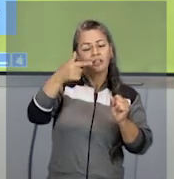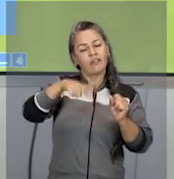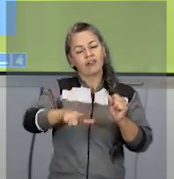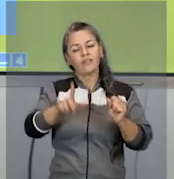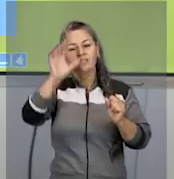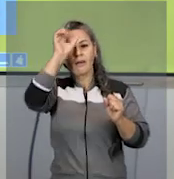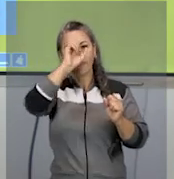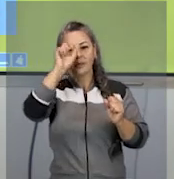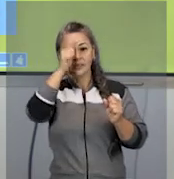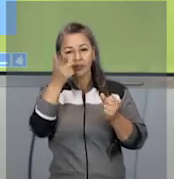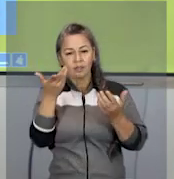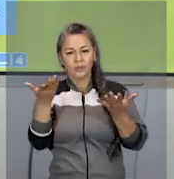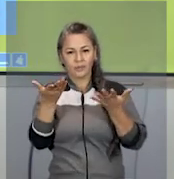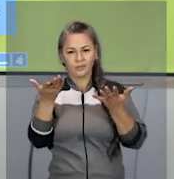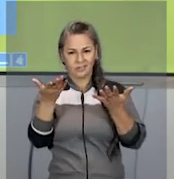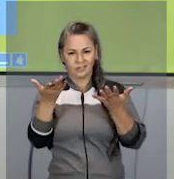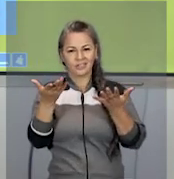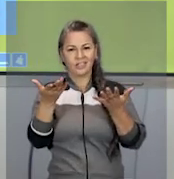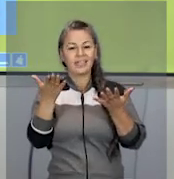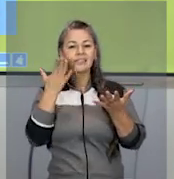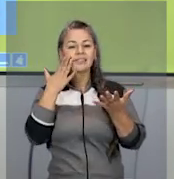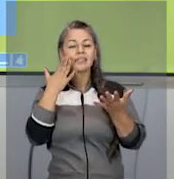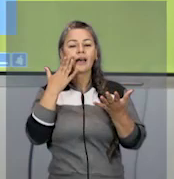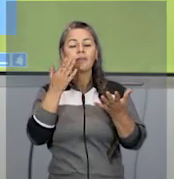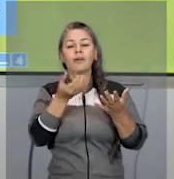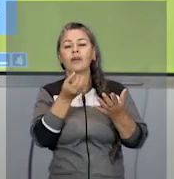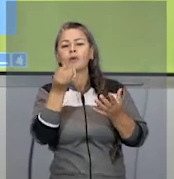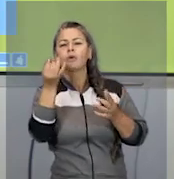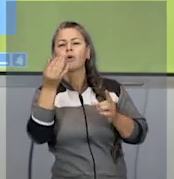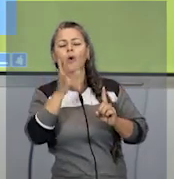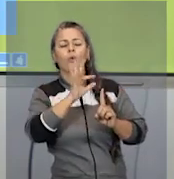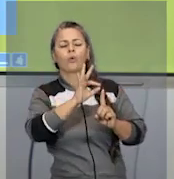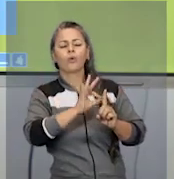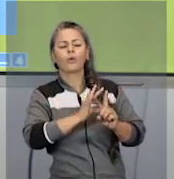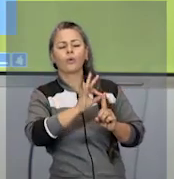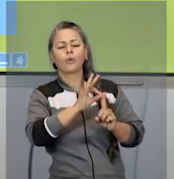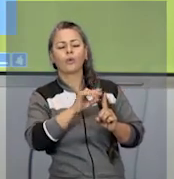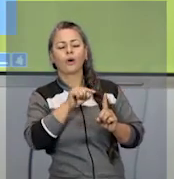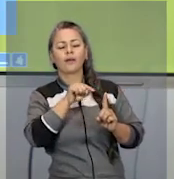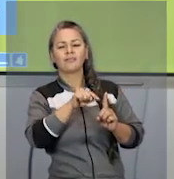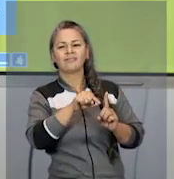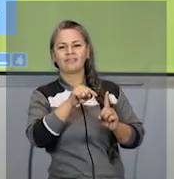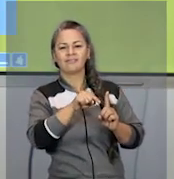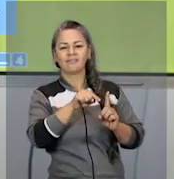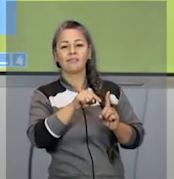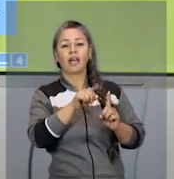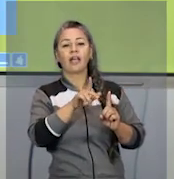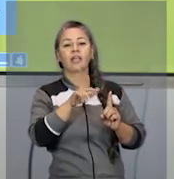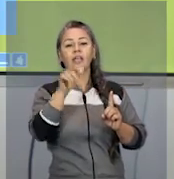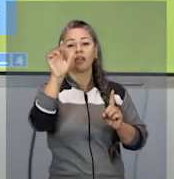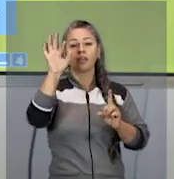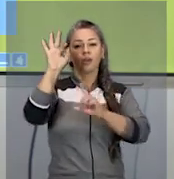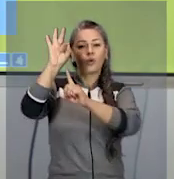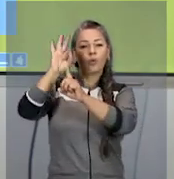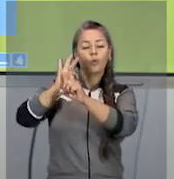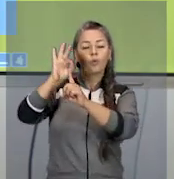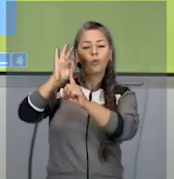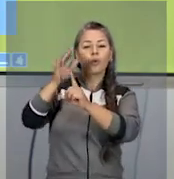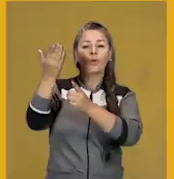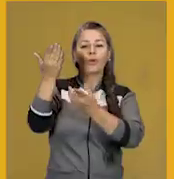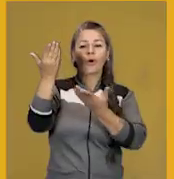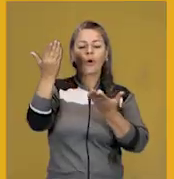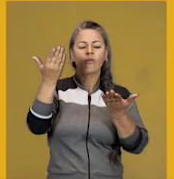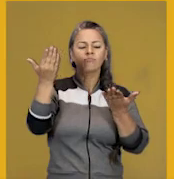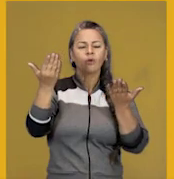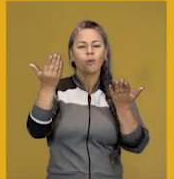troca de calor, saber quantificar quanto de energia está sendo trocada ali naquele processo,